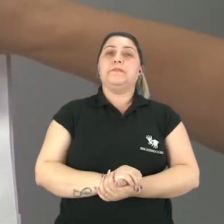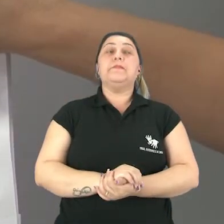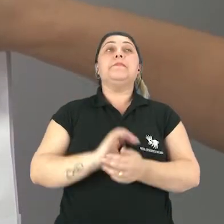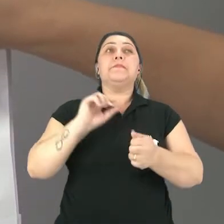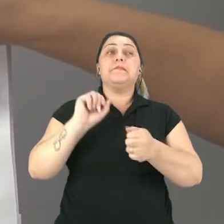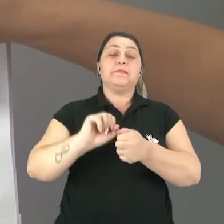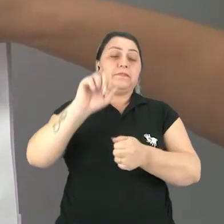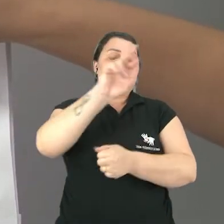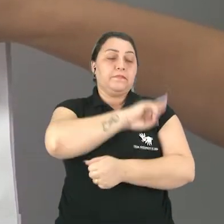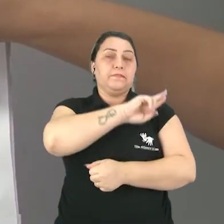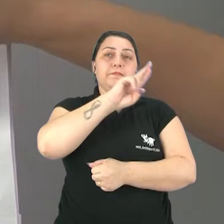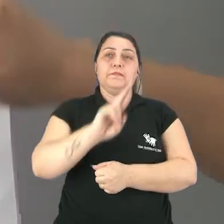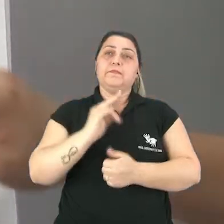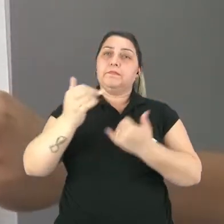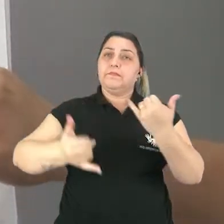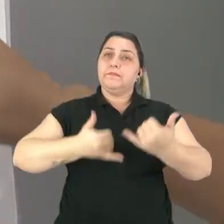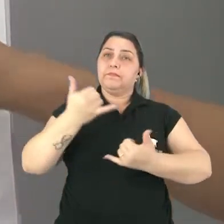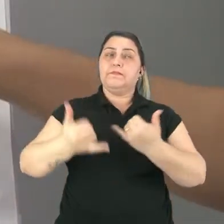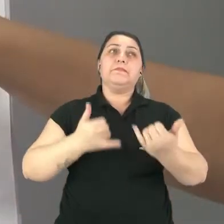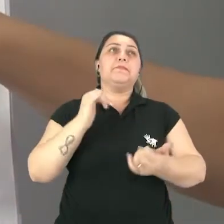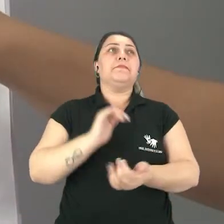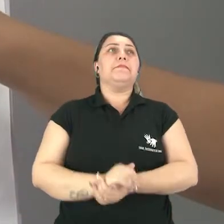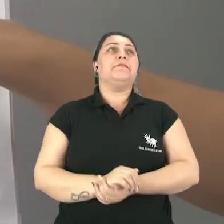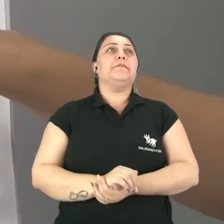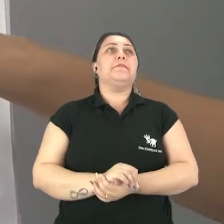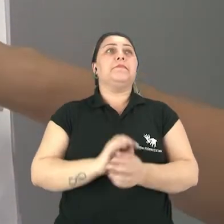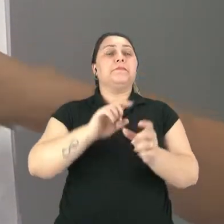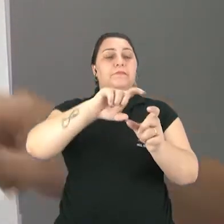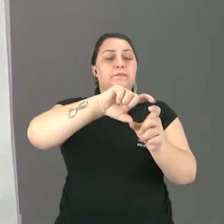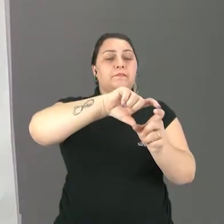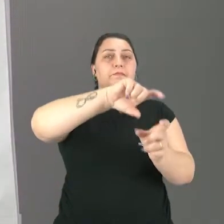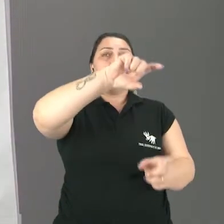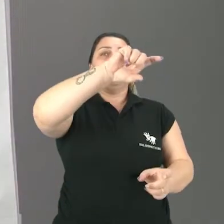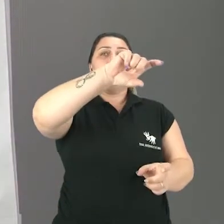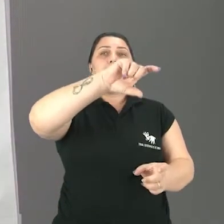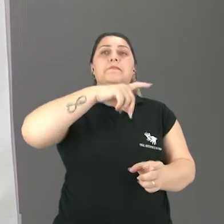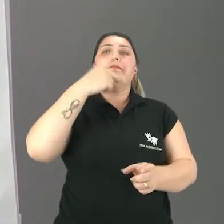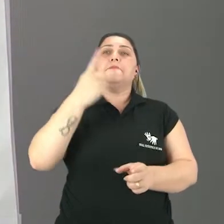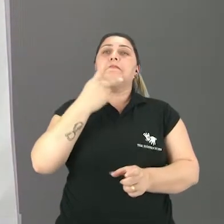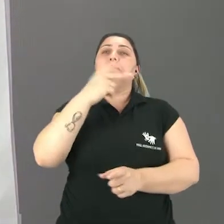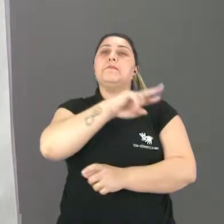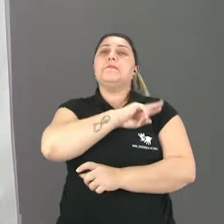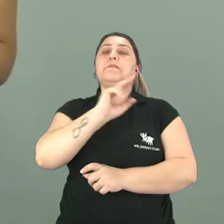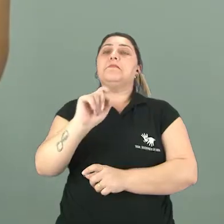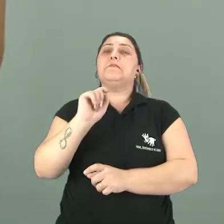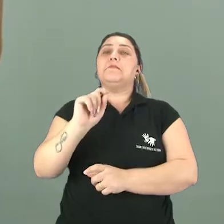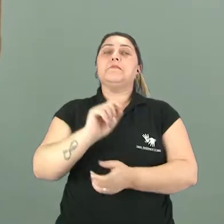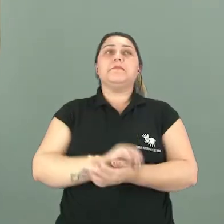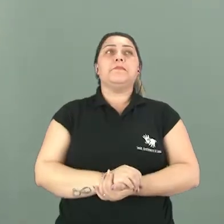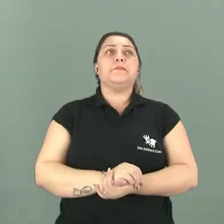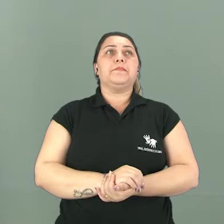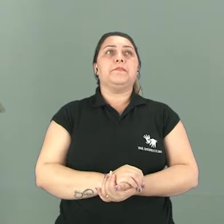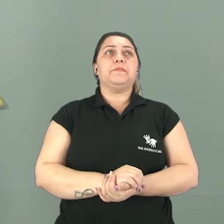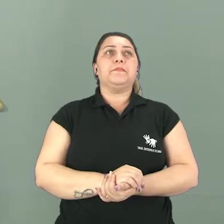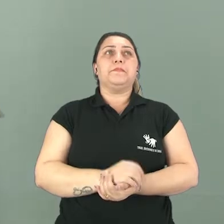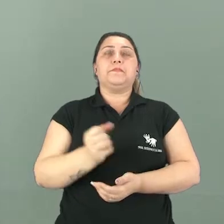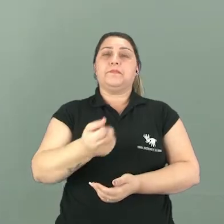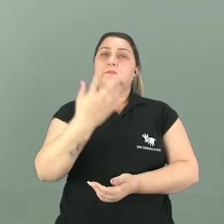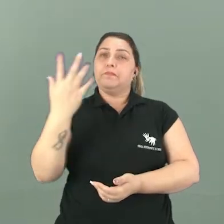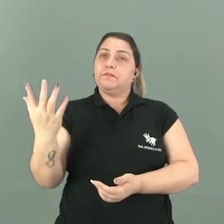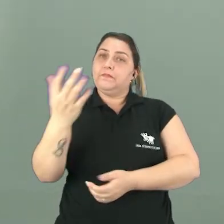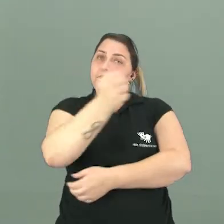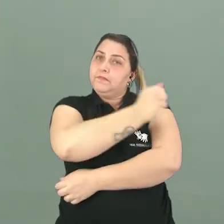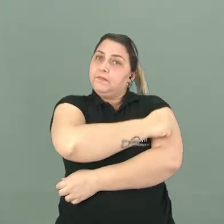faz referência às brincadeiras. E a vertical? A vertical, ela faz referência, ela corresponde ao quê? A quantidade